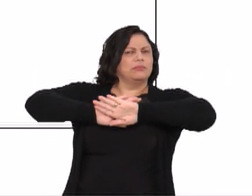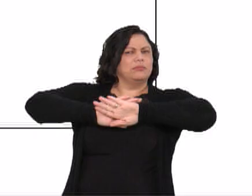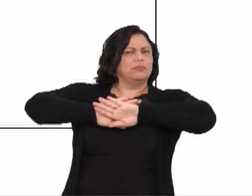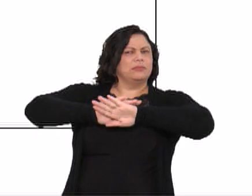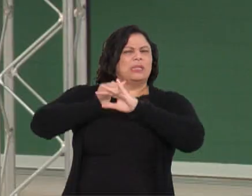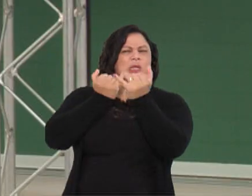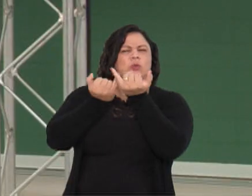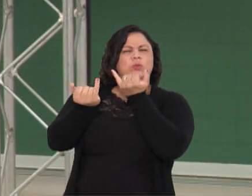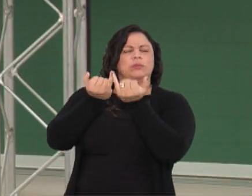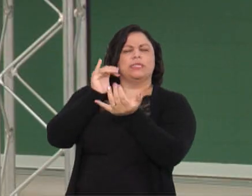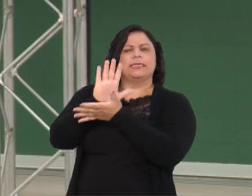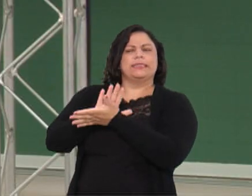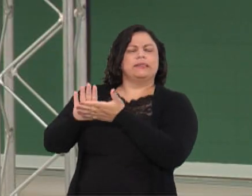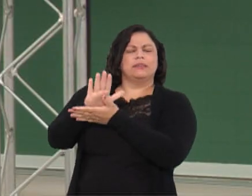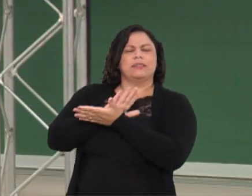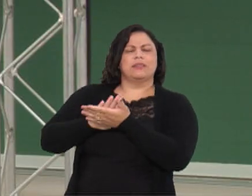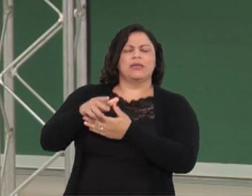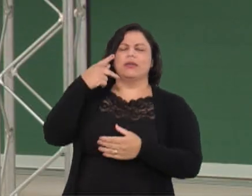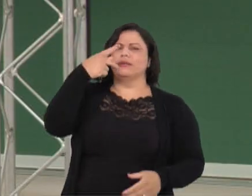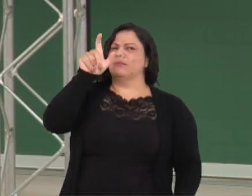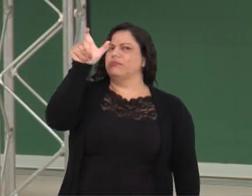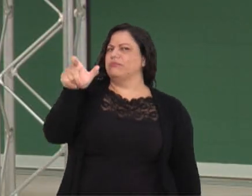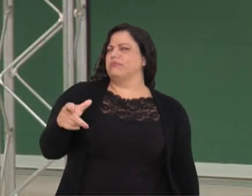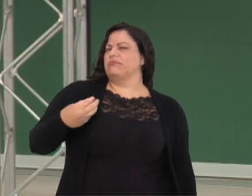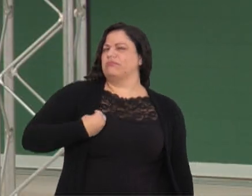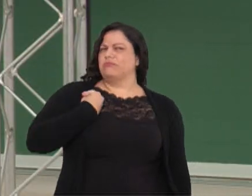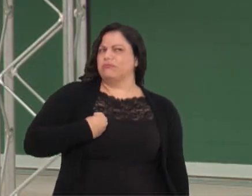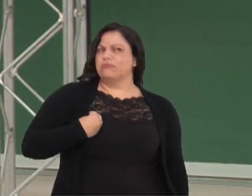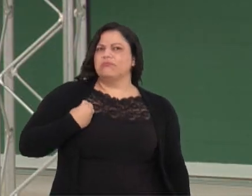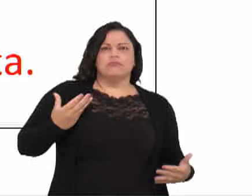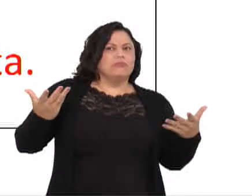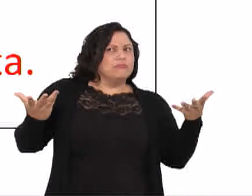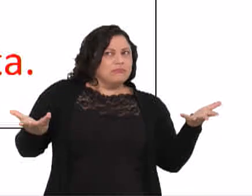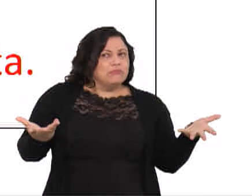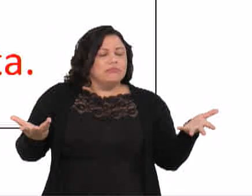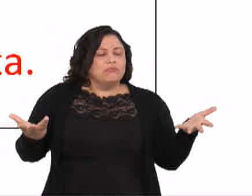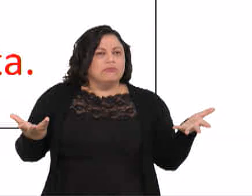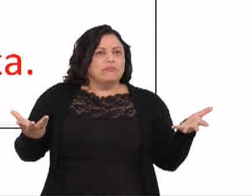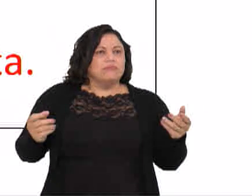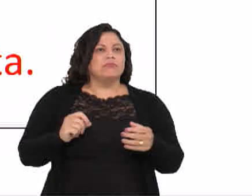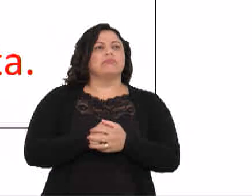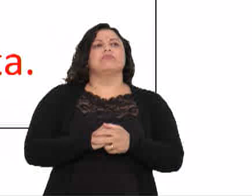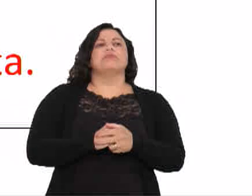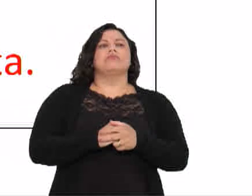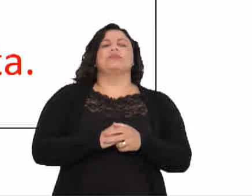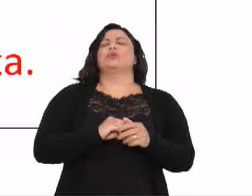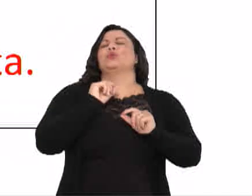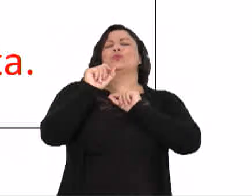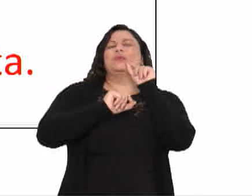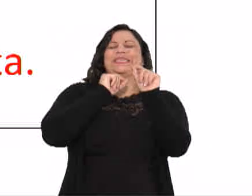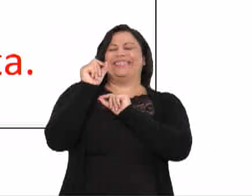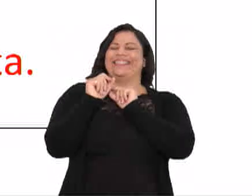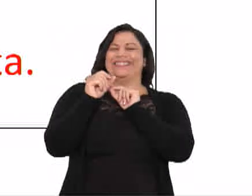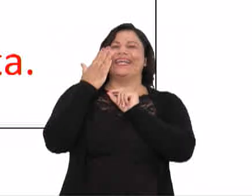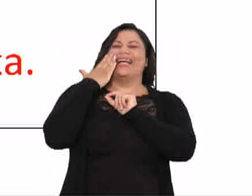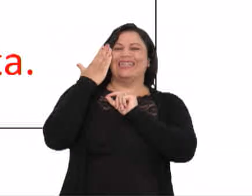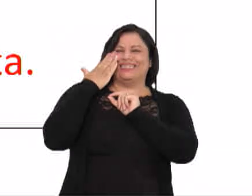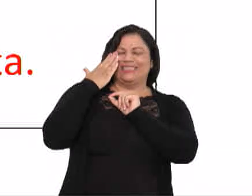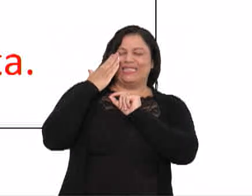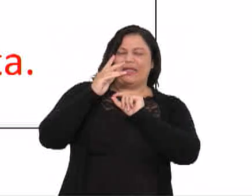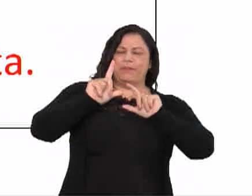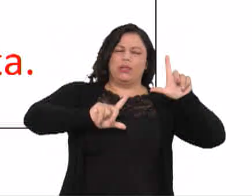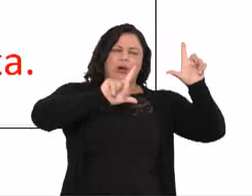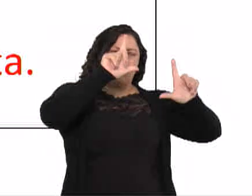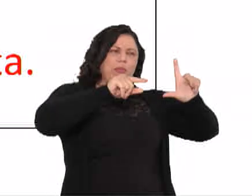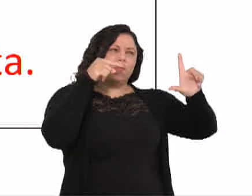sua realidade? O clássico são as propagandas de margarina, onde frequentemente